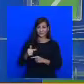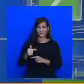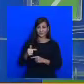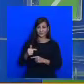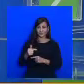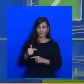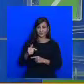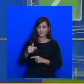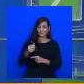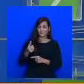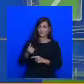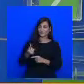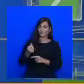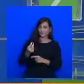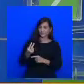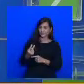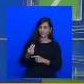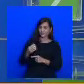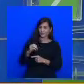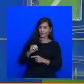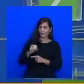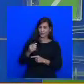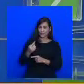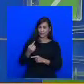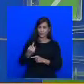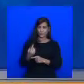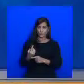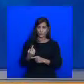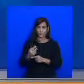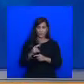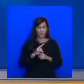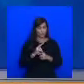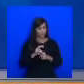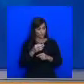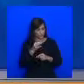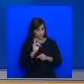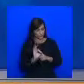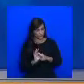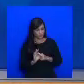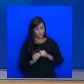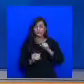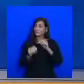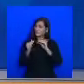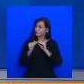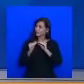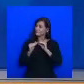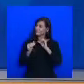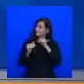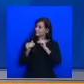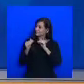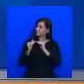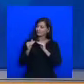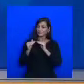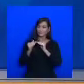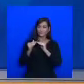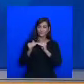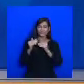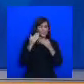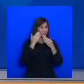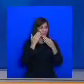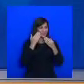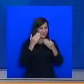07, 62 e 01. Auditores, confirmam? Sim, confirmo. Sim,